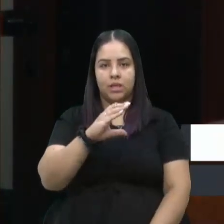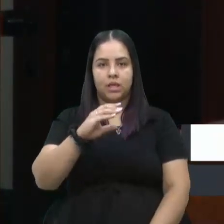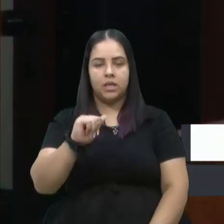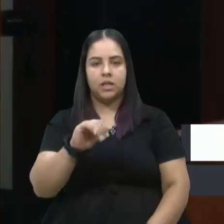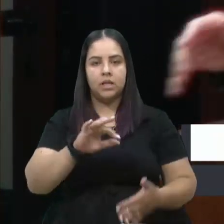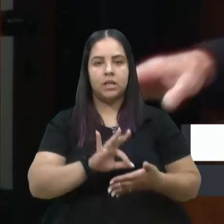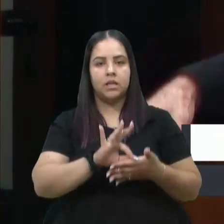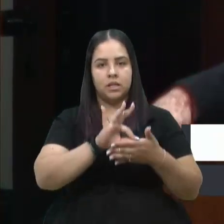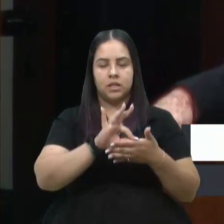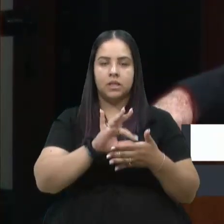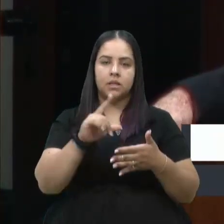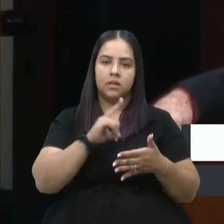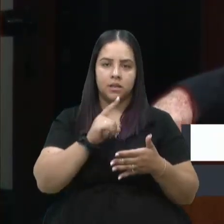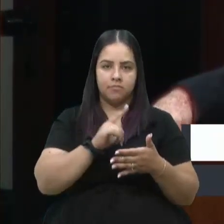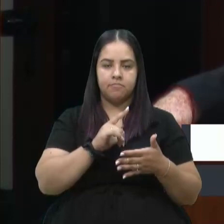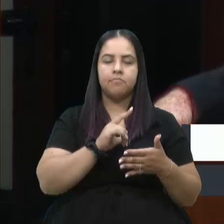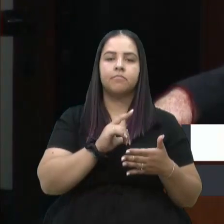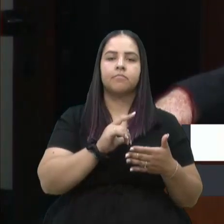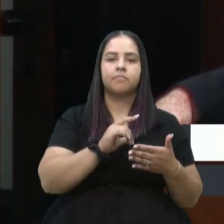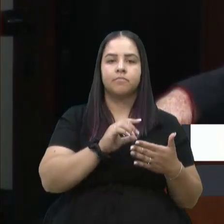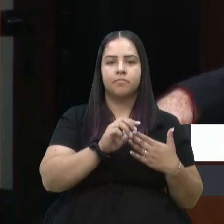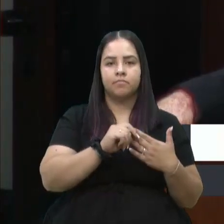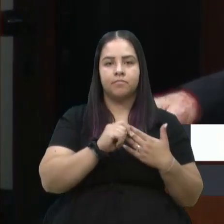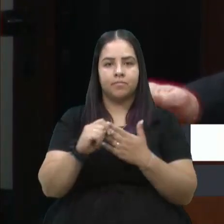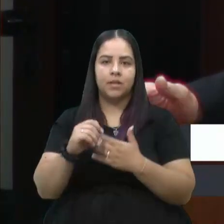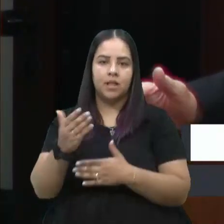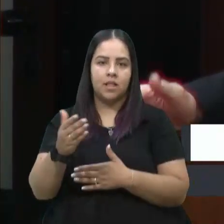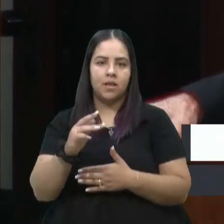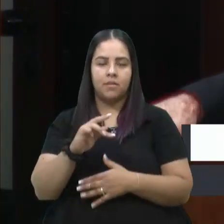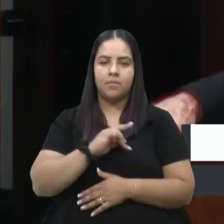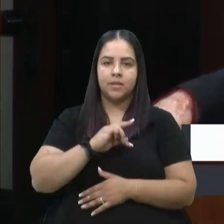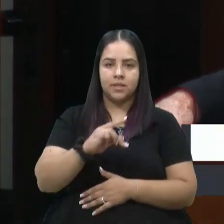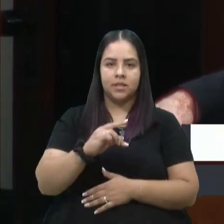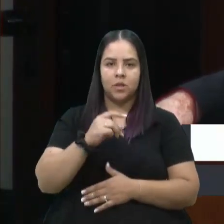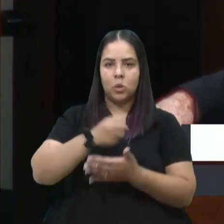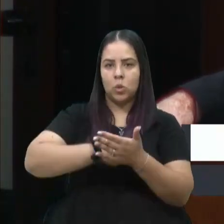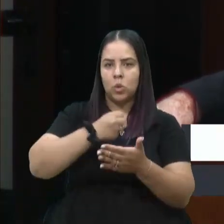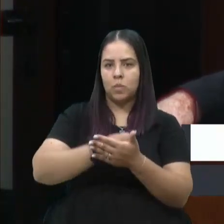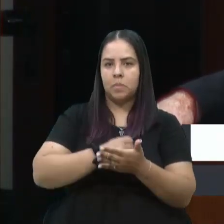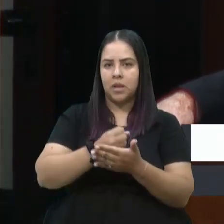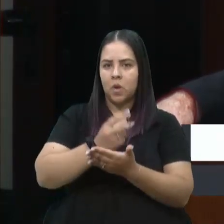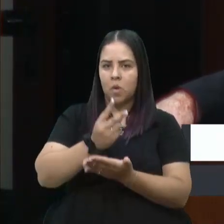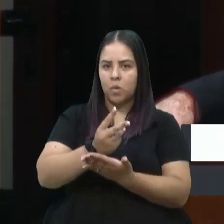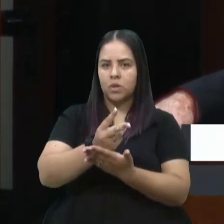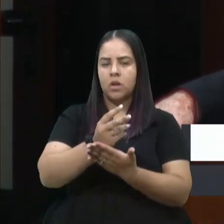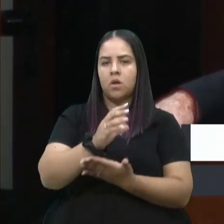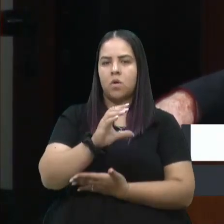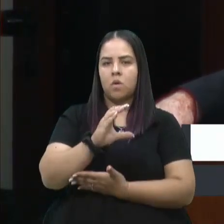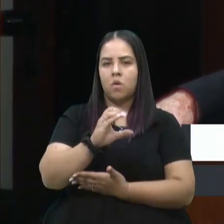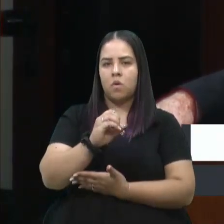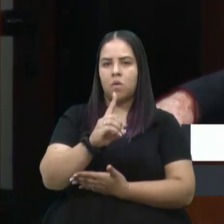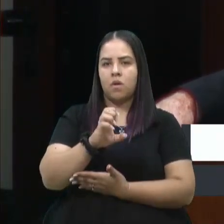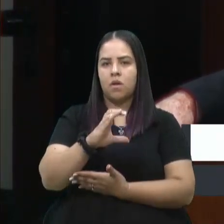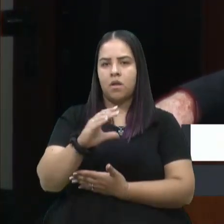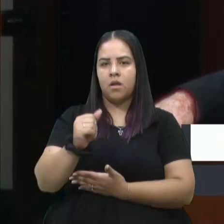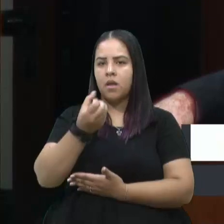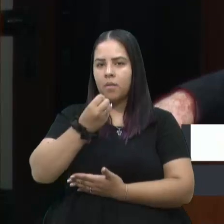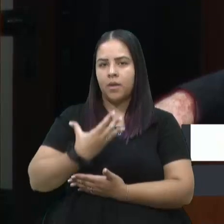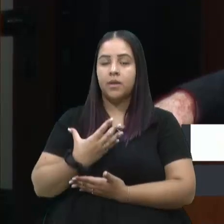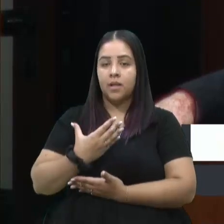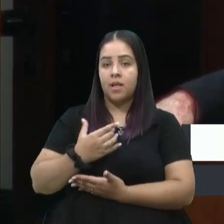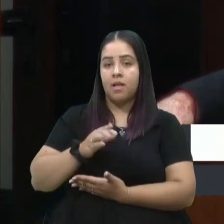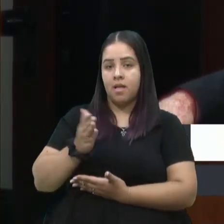liderada, conduzida pela presidente, ela lutou pela sobrevivência da Codeca. Ela